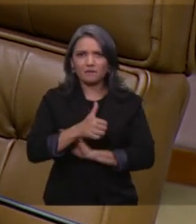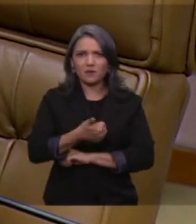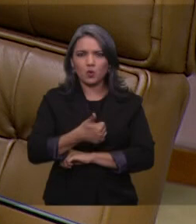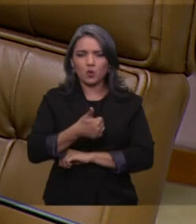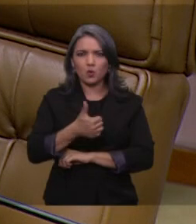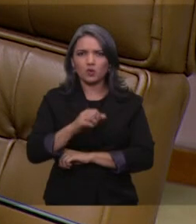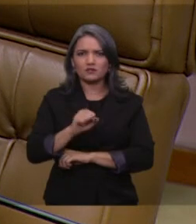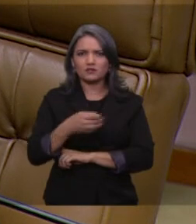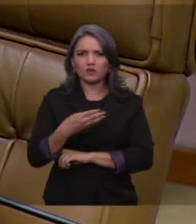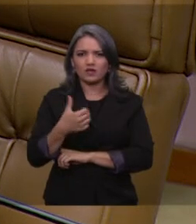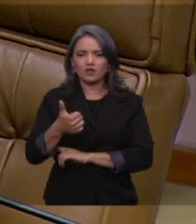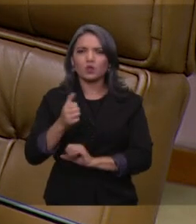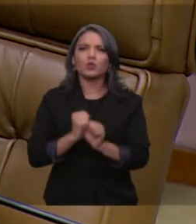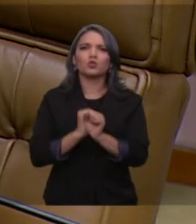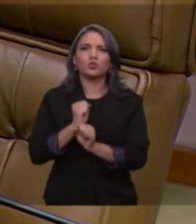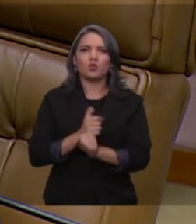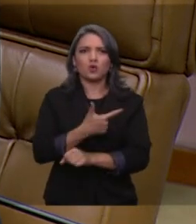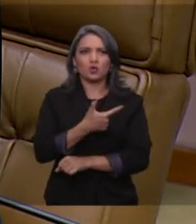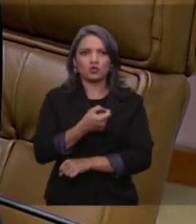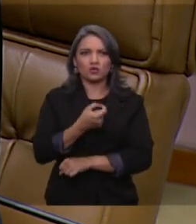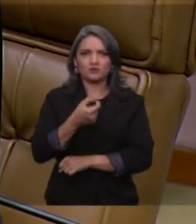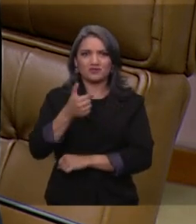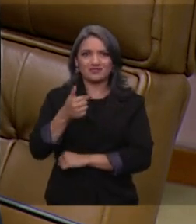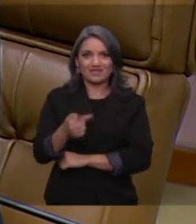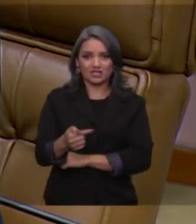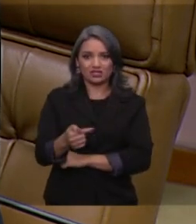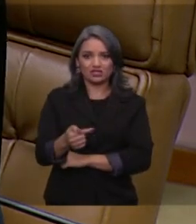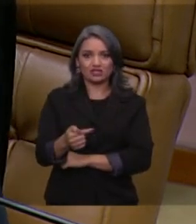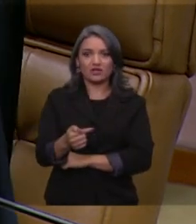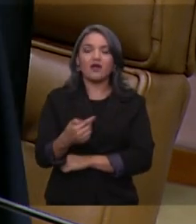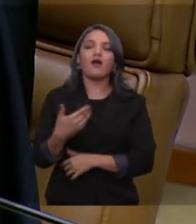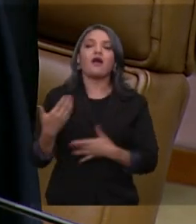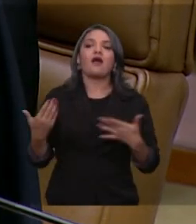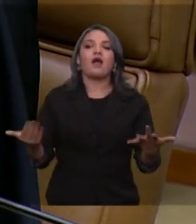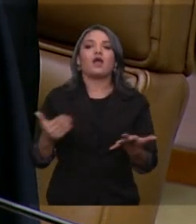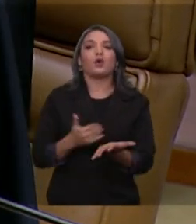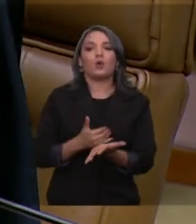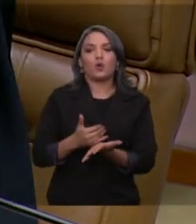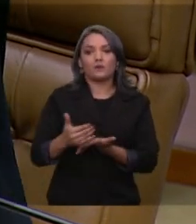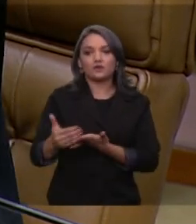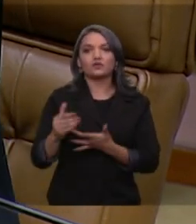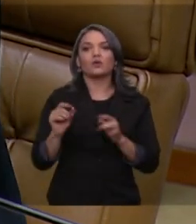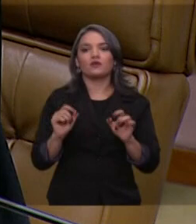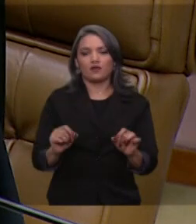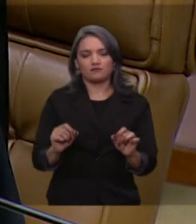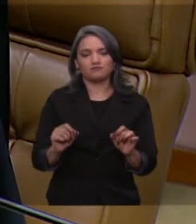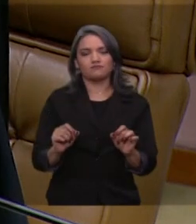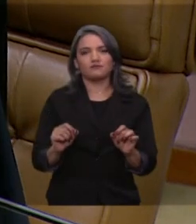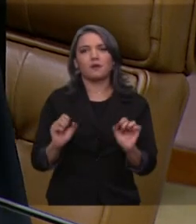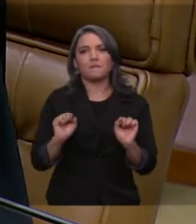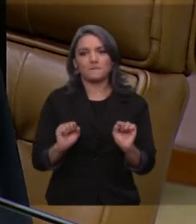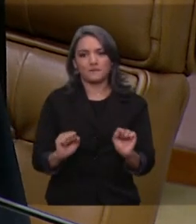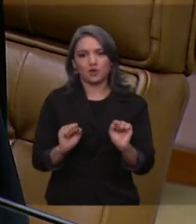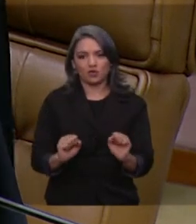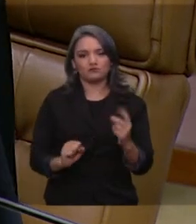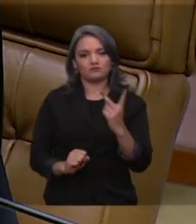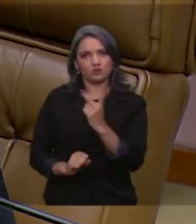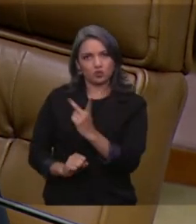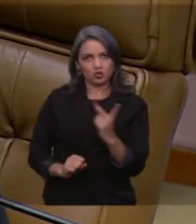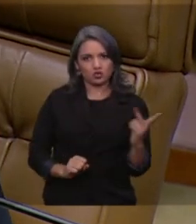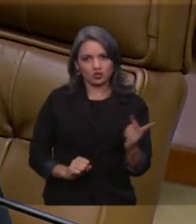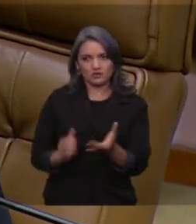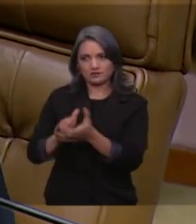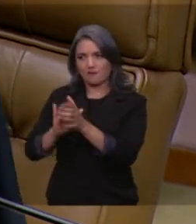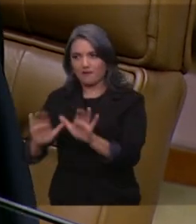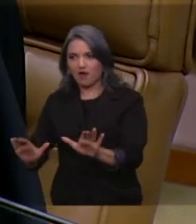11.441 em 2007, que passou a permitir novamente o quê? As duas espécies, separação